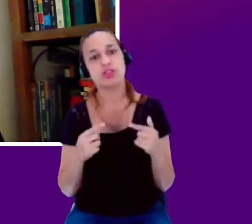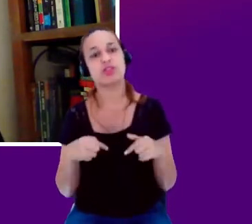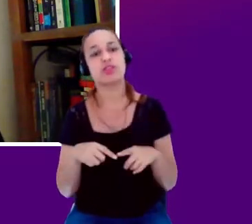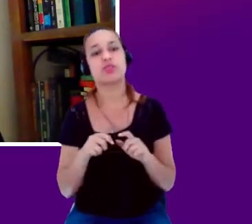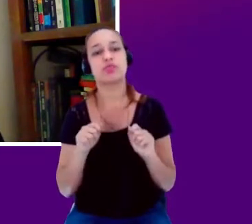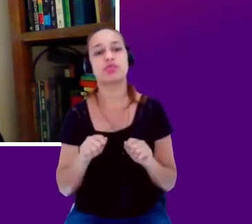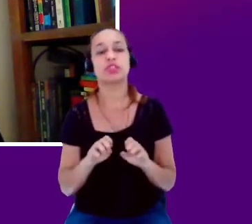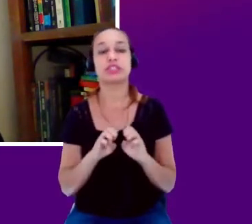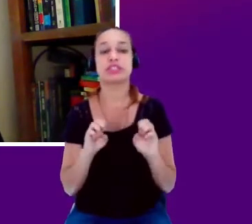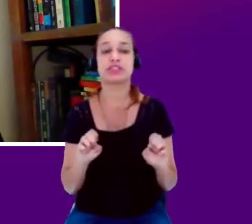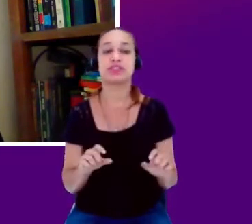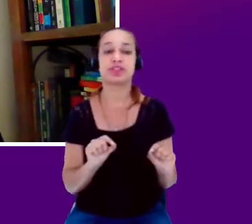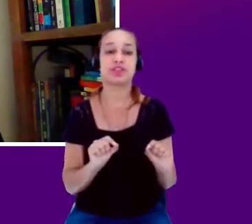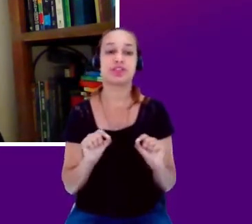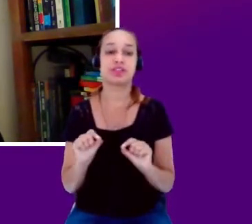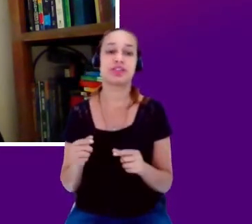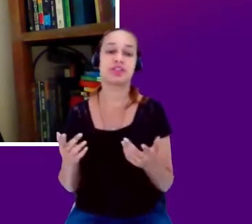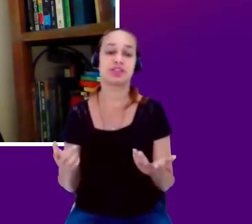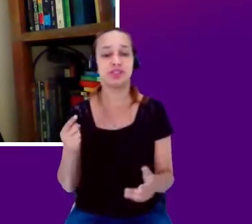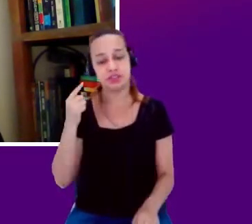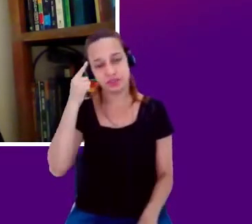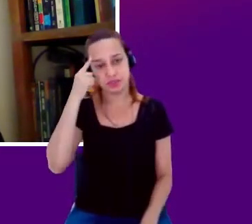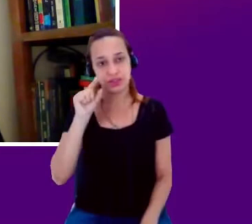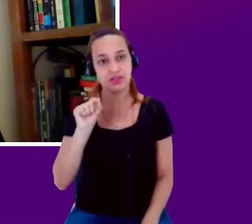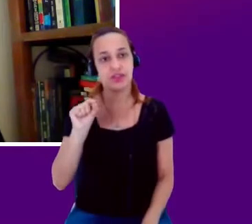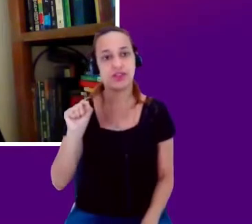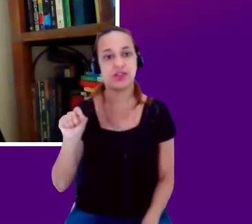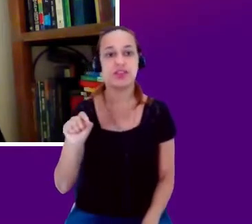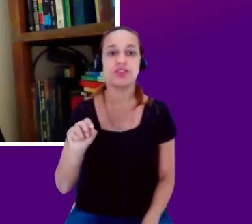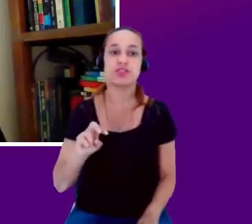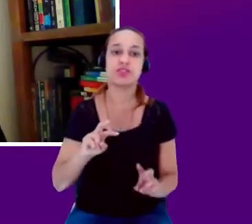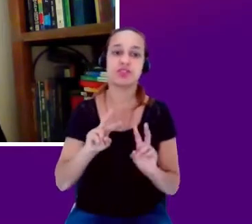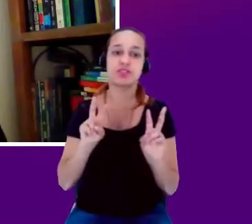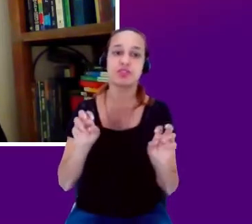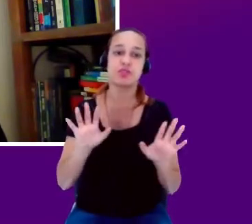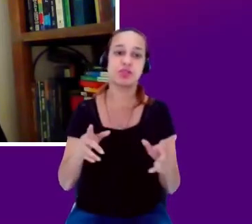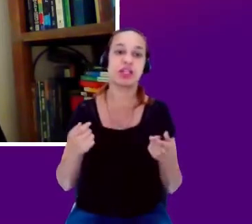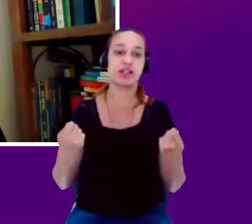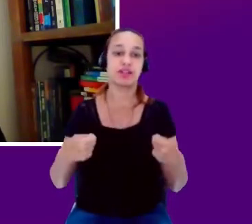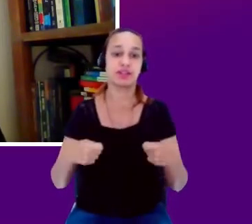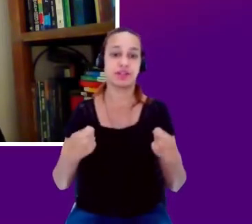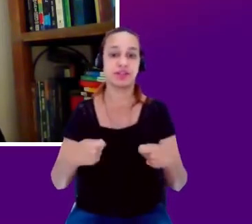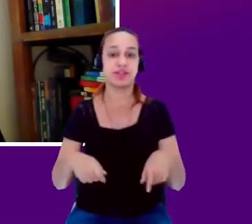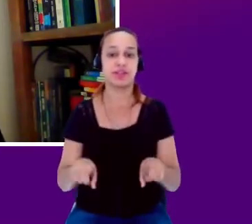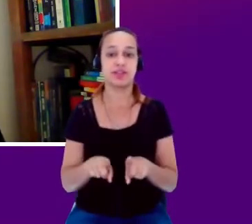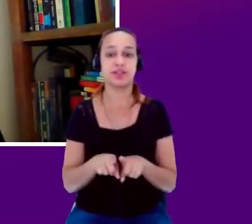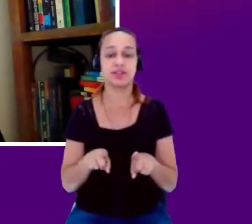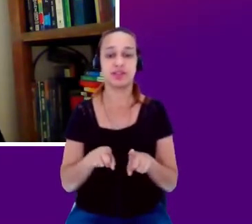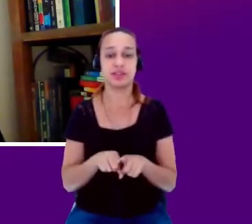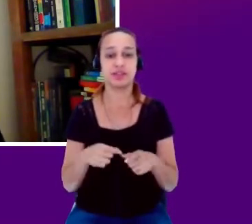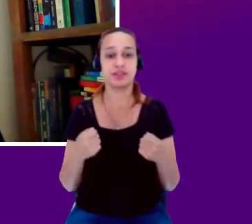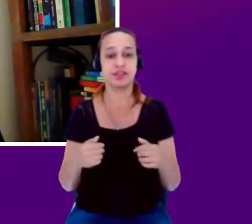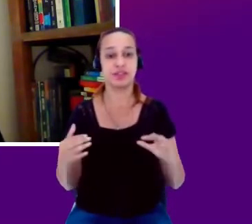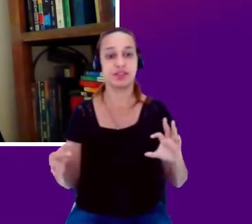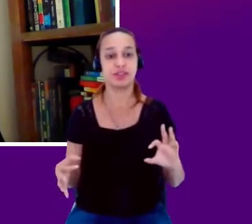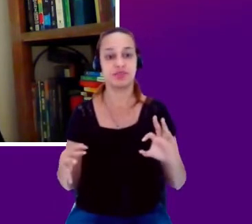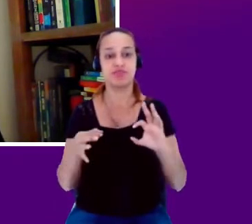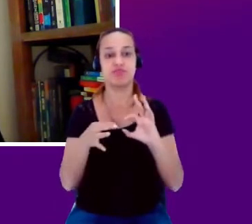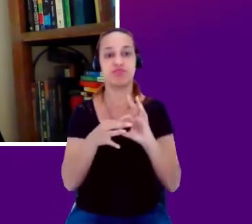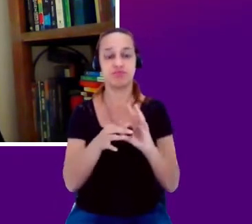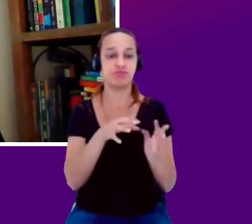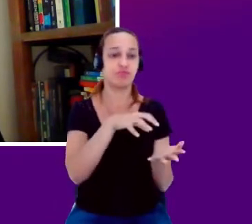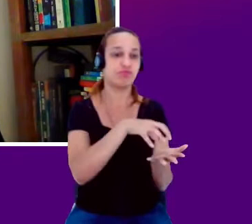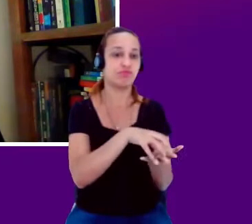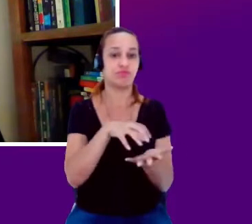estruturar isso. Acho que fica essa questão, mas também a necessidade dessa harmonização, né, entre os